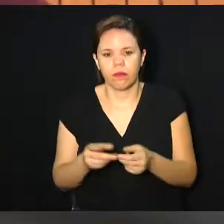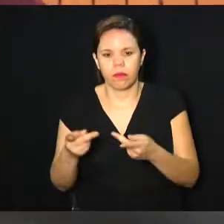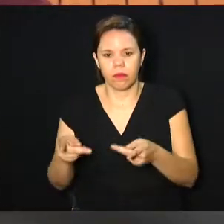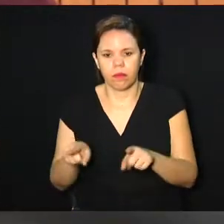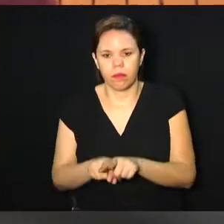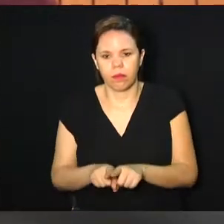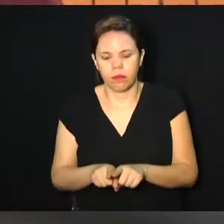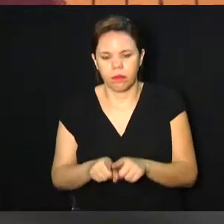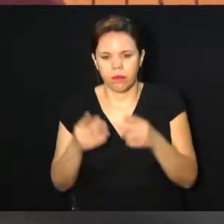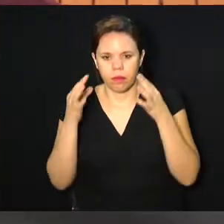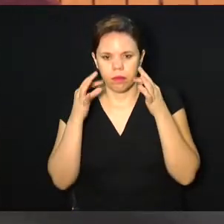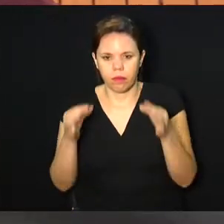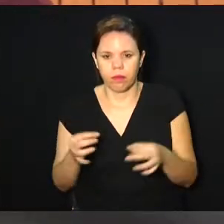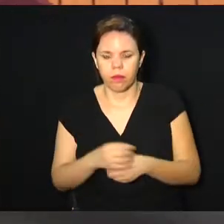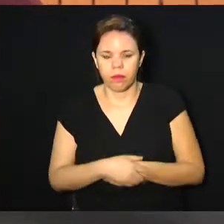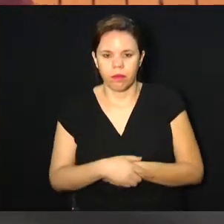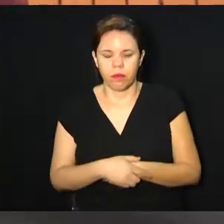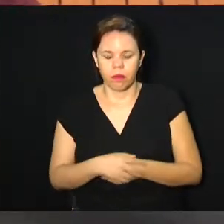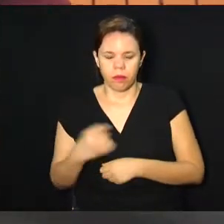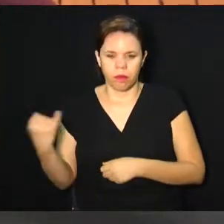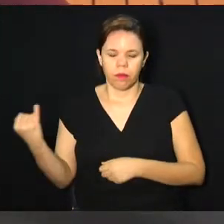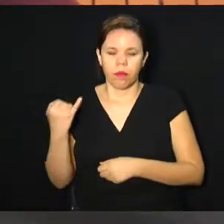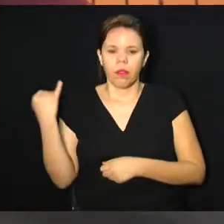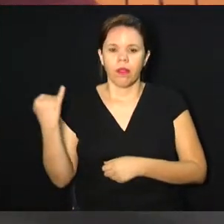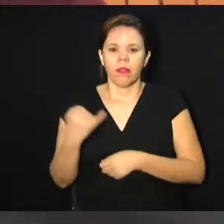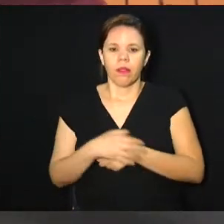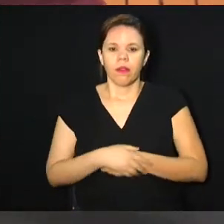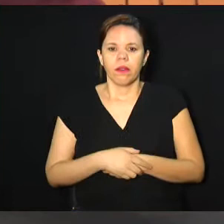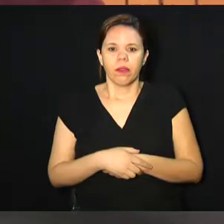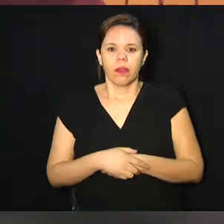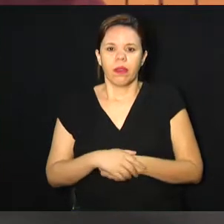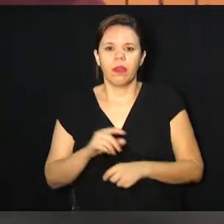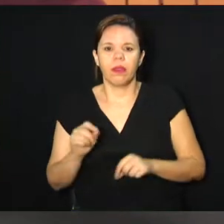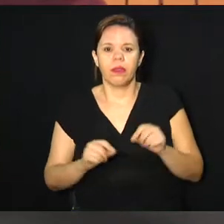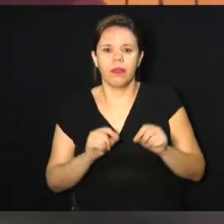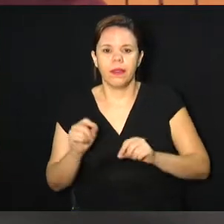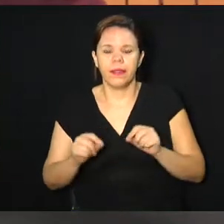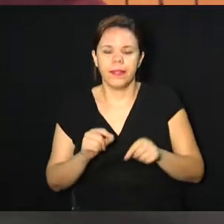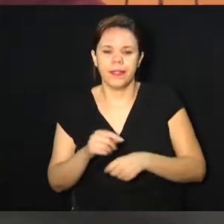nossa atenção para um ponto mega importante, que é